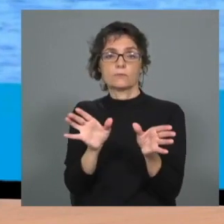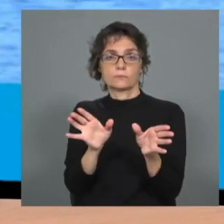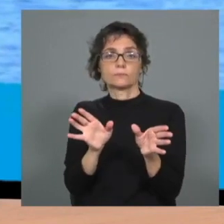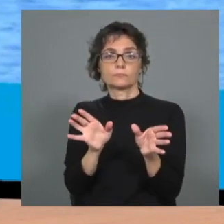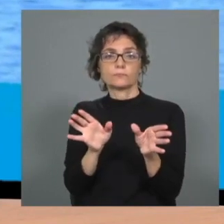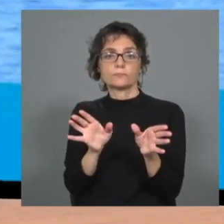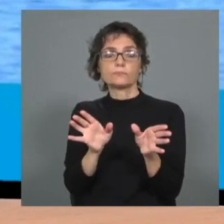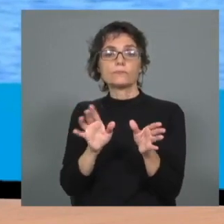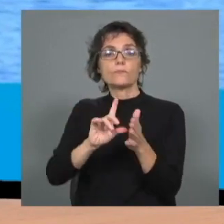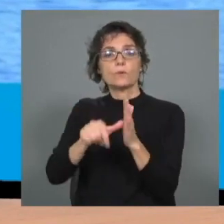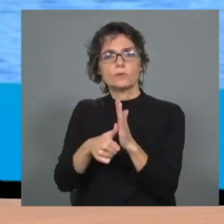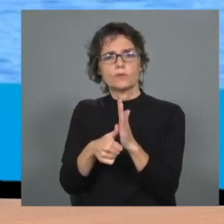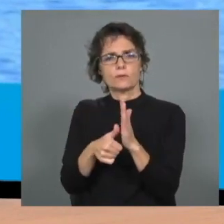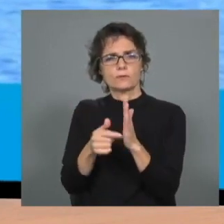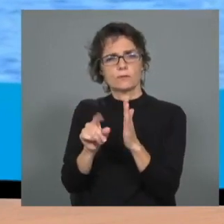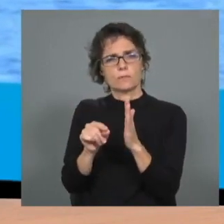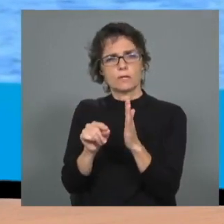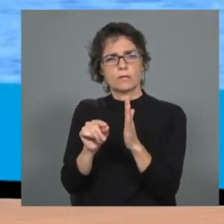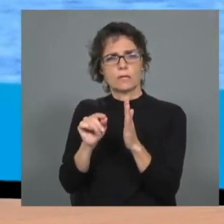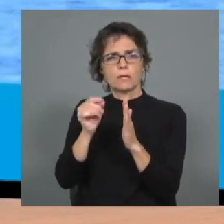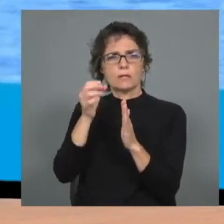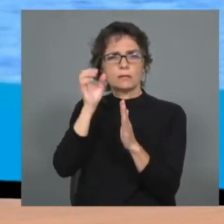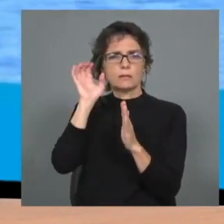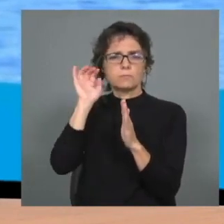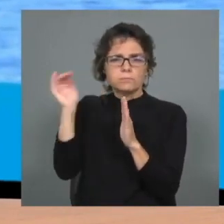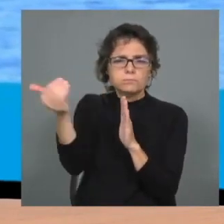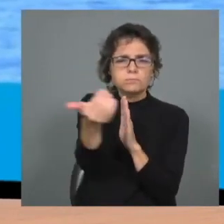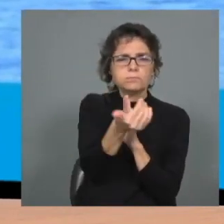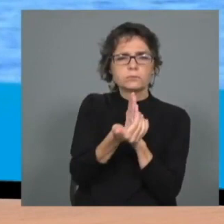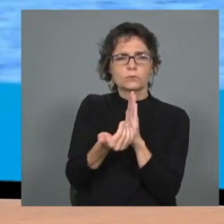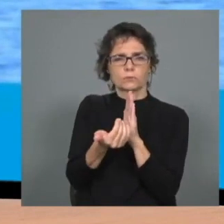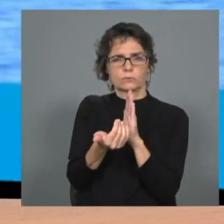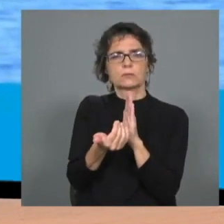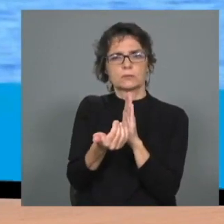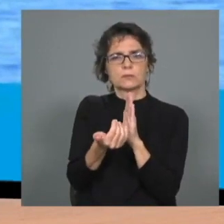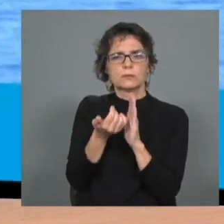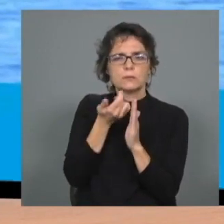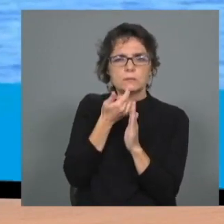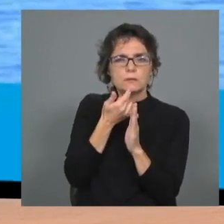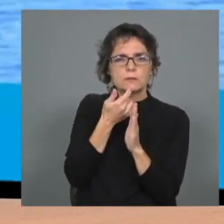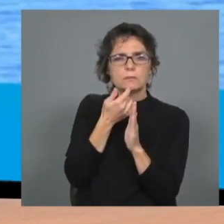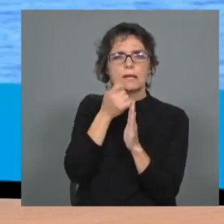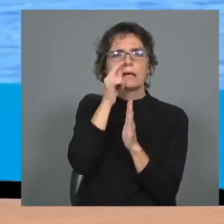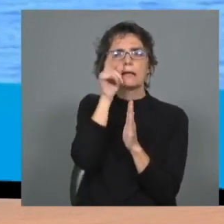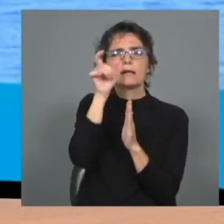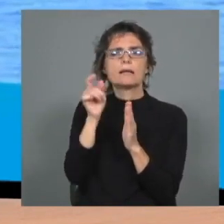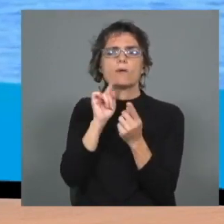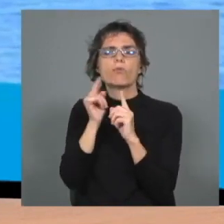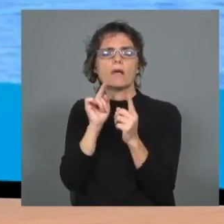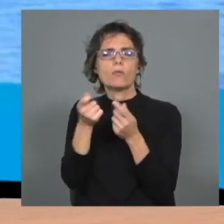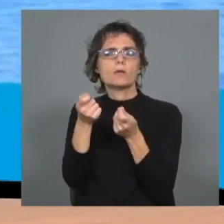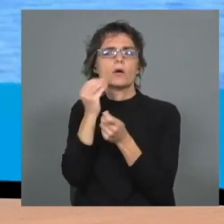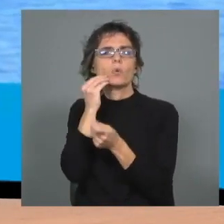um projeto de escuta muito grande, que envolva parte da população interessada, identificar quem são as pessoas possíveis de diálogo para isso,